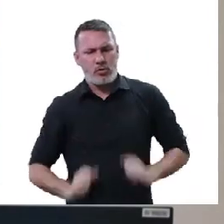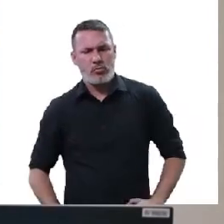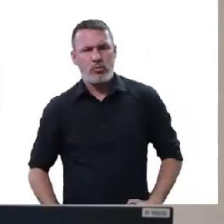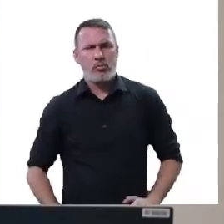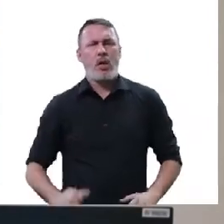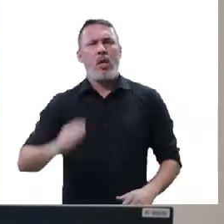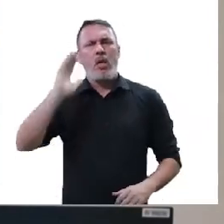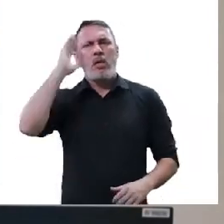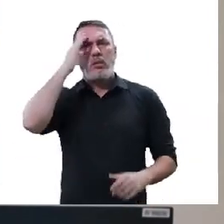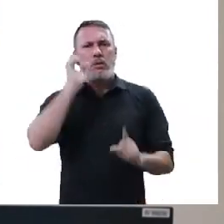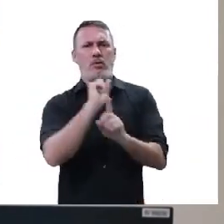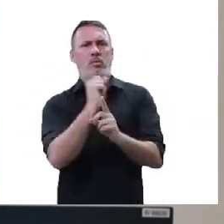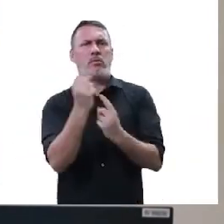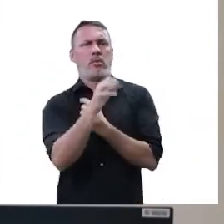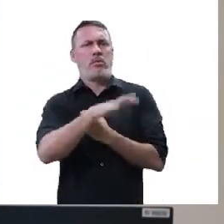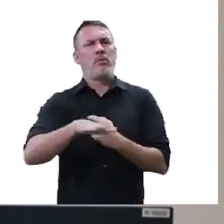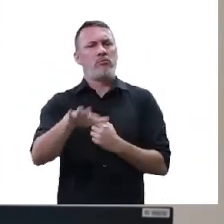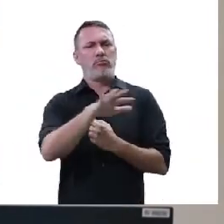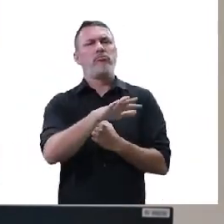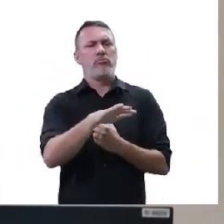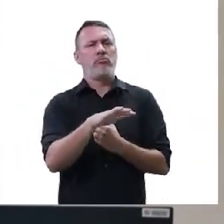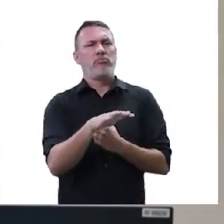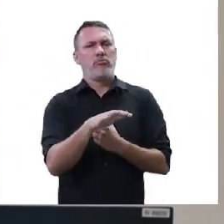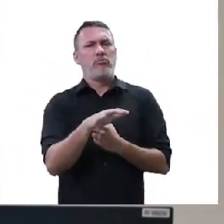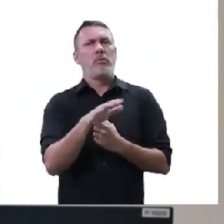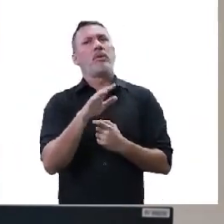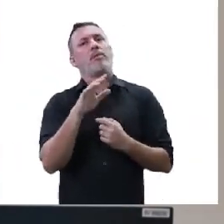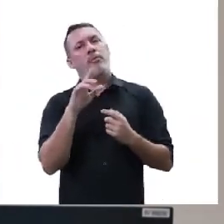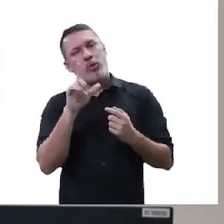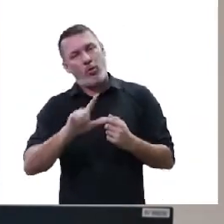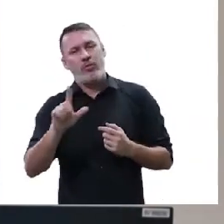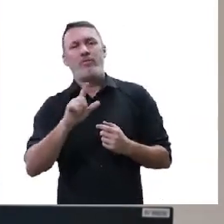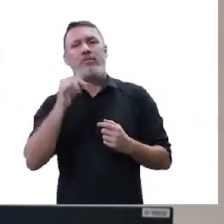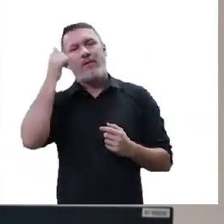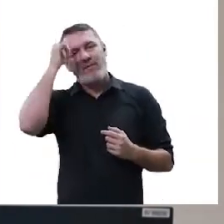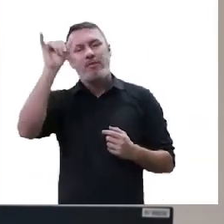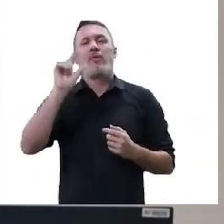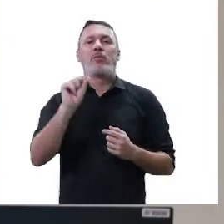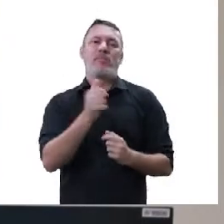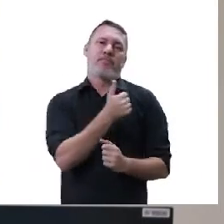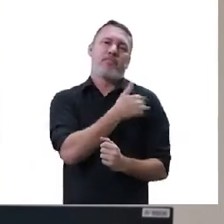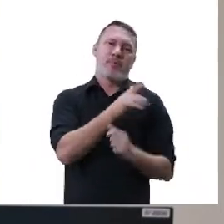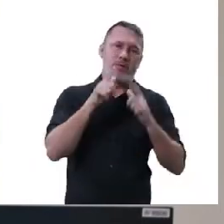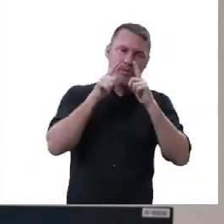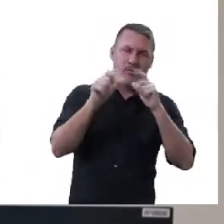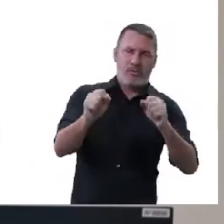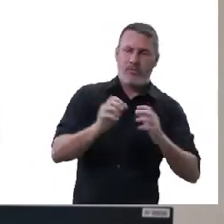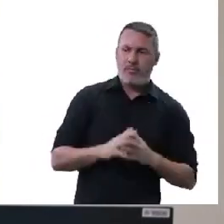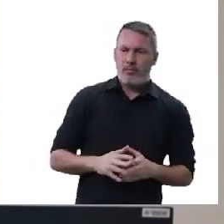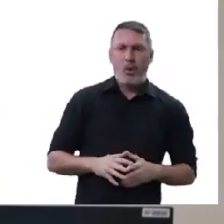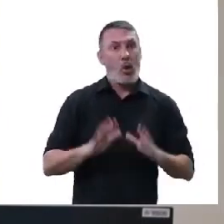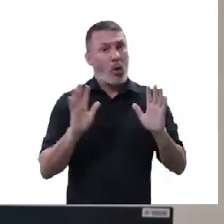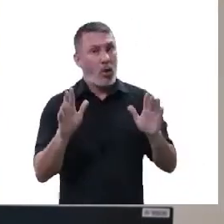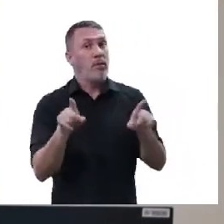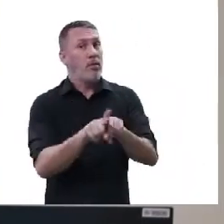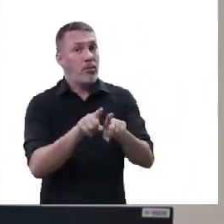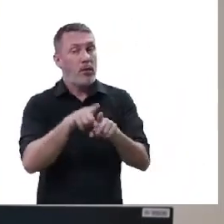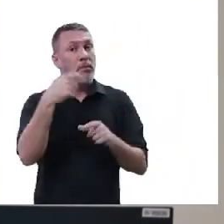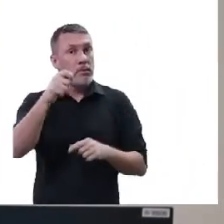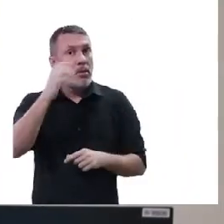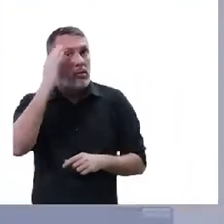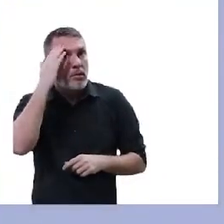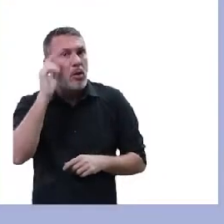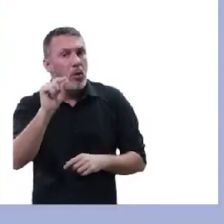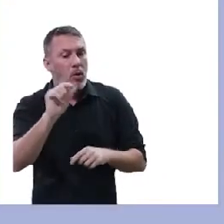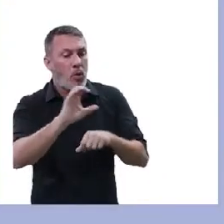com a nossa sociedade e, obviamente, não praticar esse preconceito. E, galera, nós temos que entender o